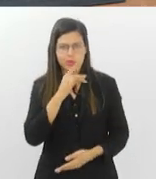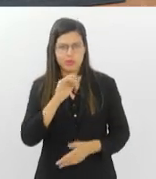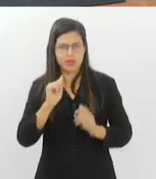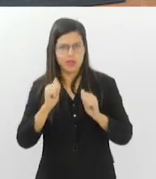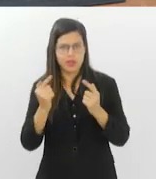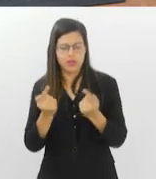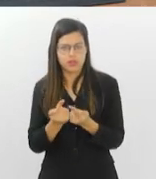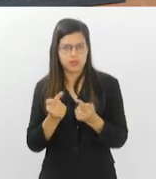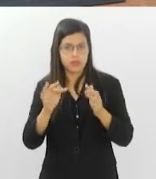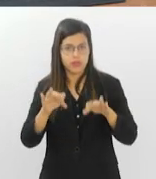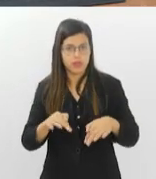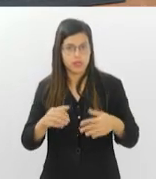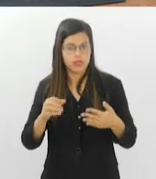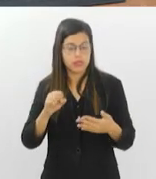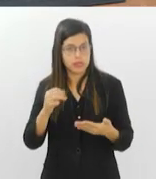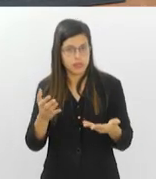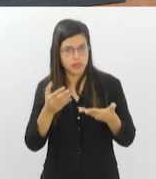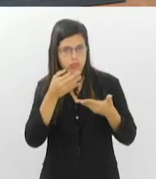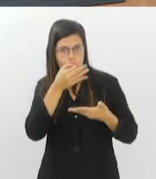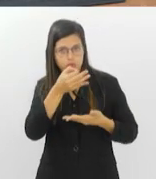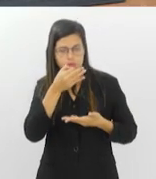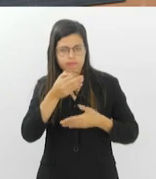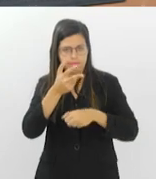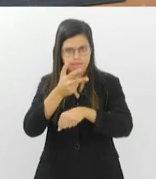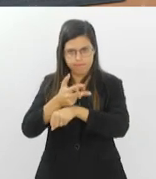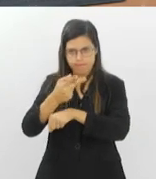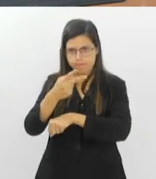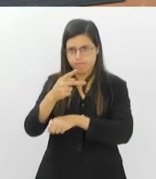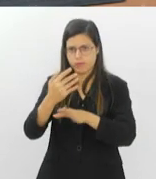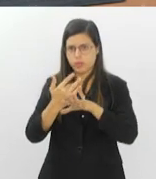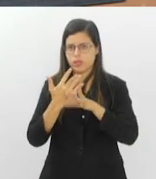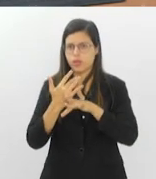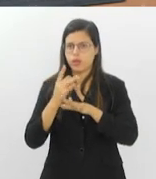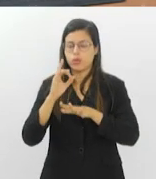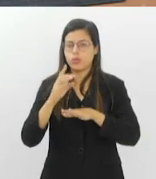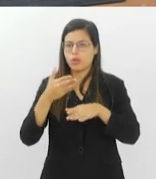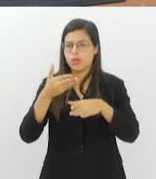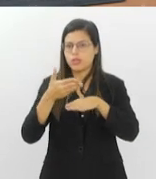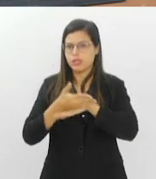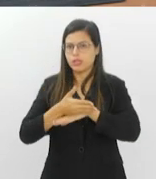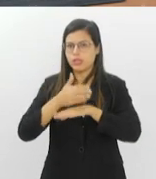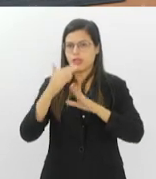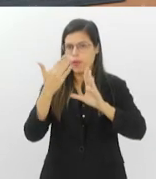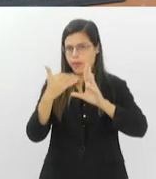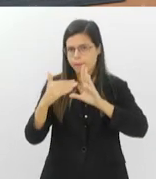aqui. Se você quiser enviar sugestões ou vídeos aí da sua cidade, é só acessar nosso e-mail